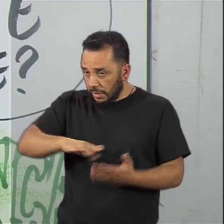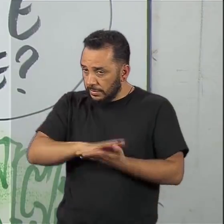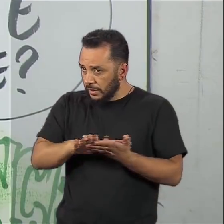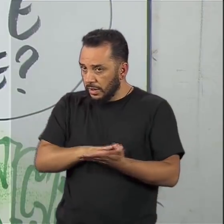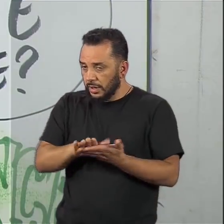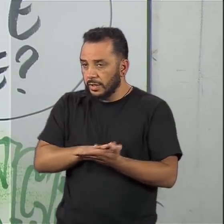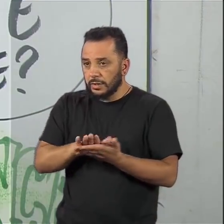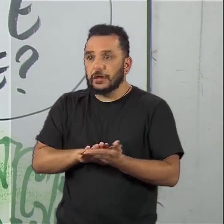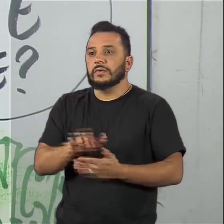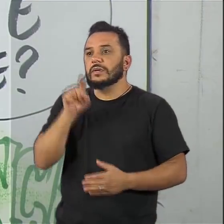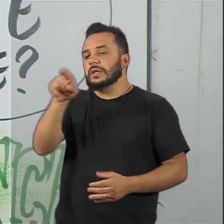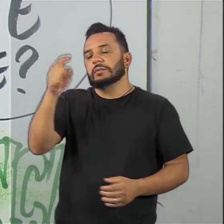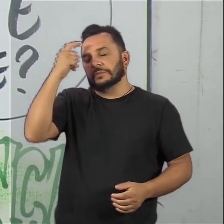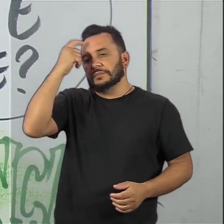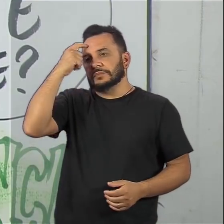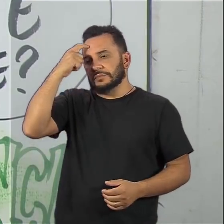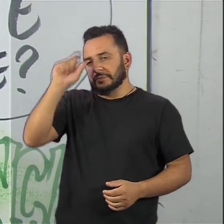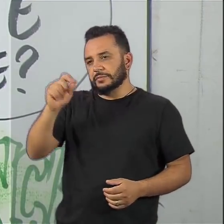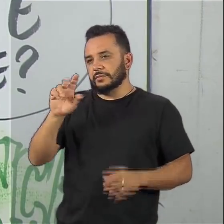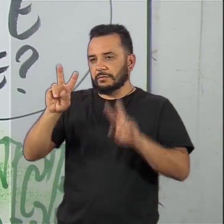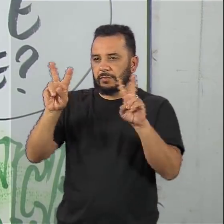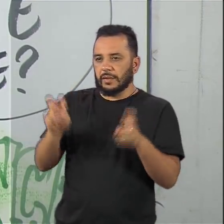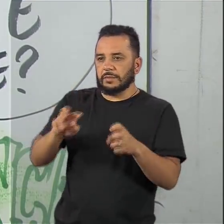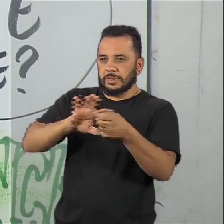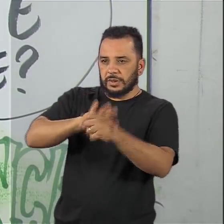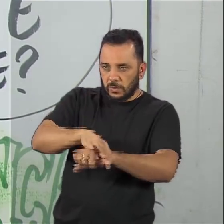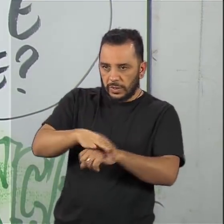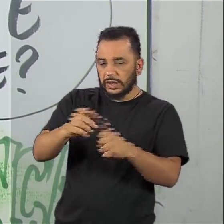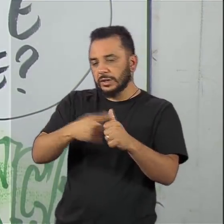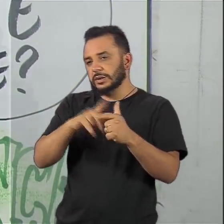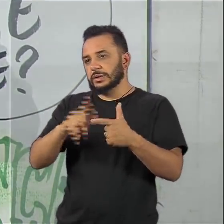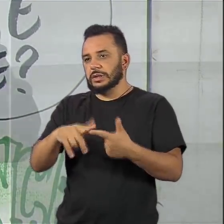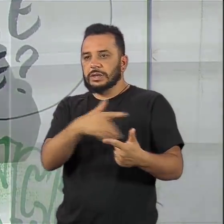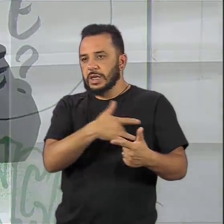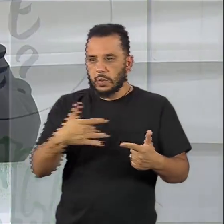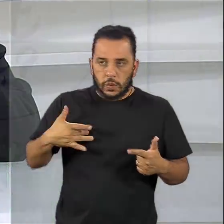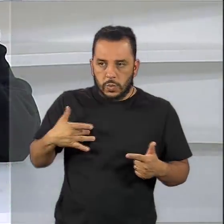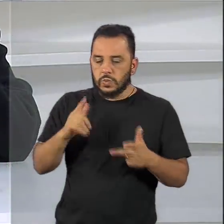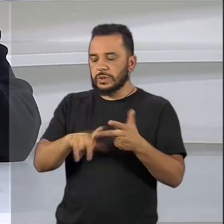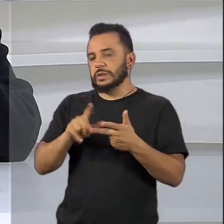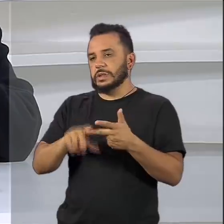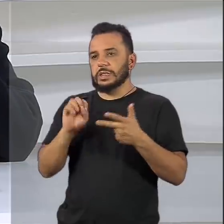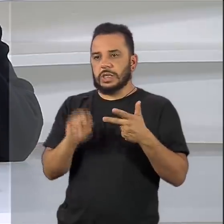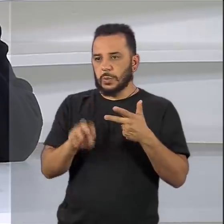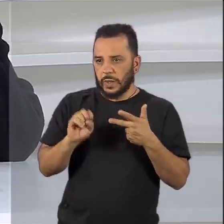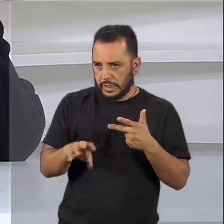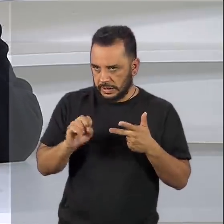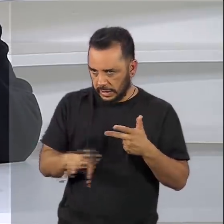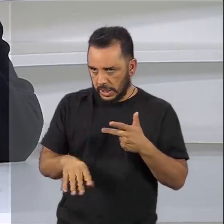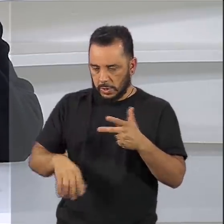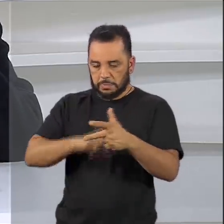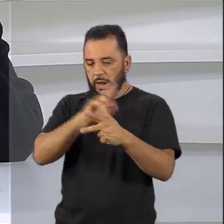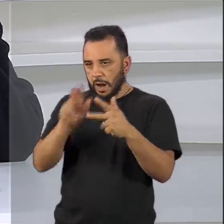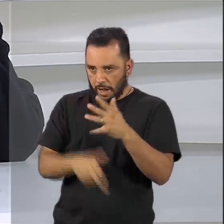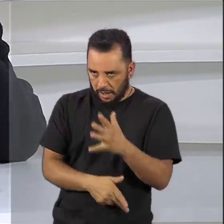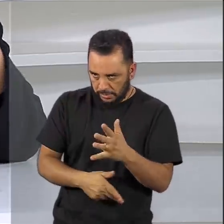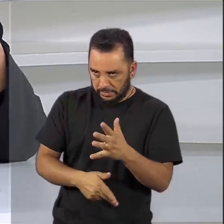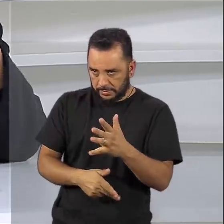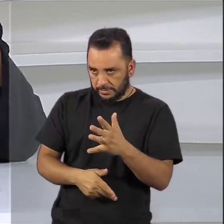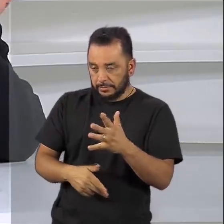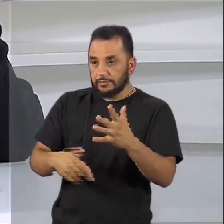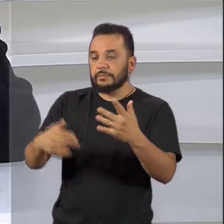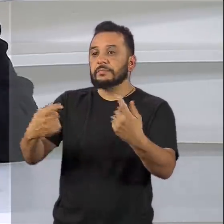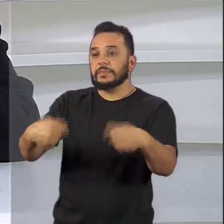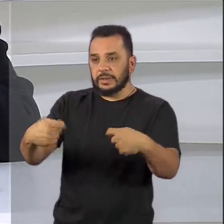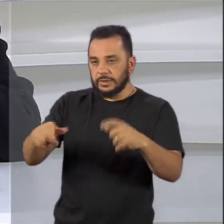para a questão da segurança, para a questão da saúde, para a questão da educação, você tem que botar